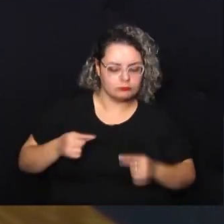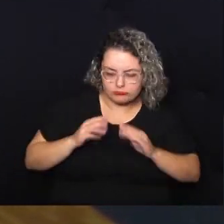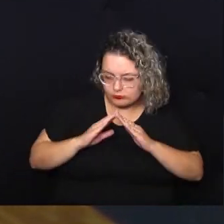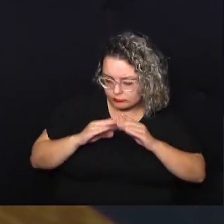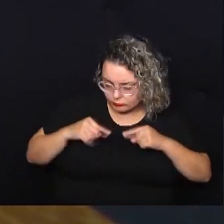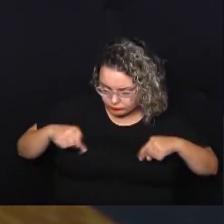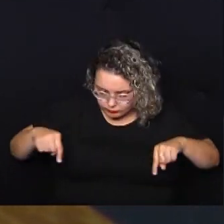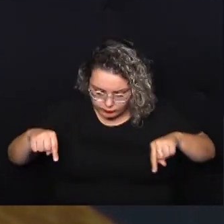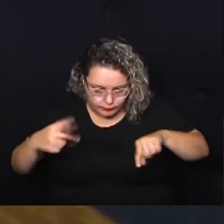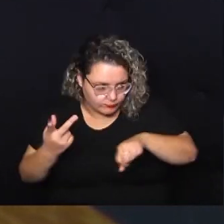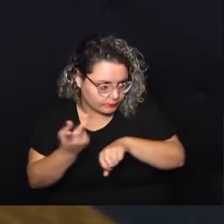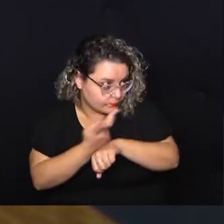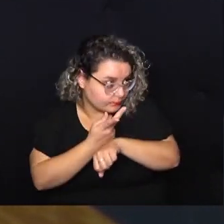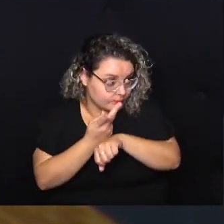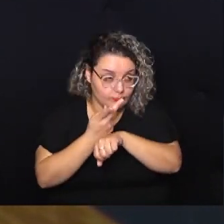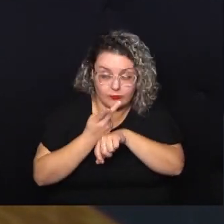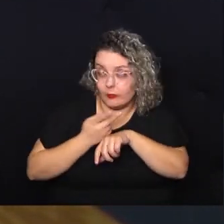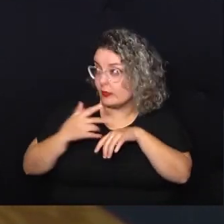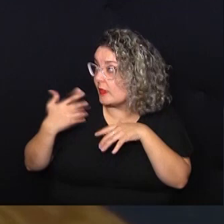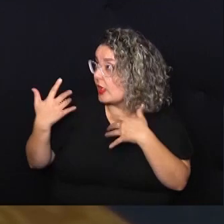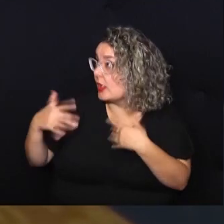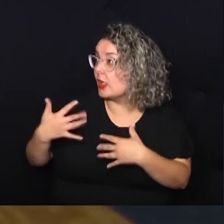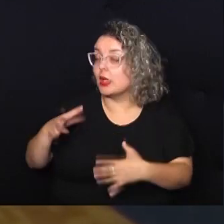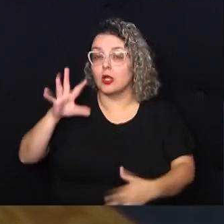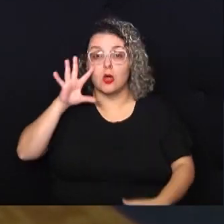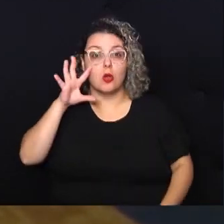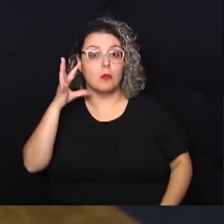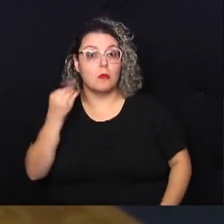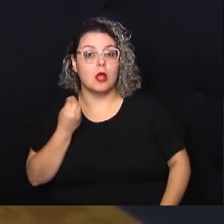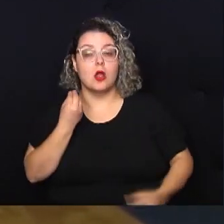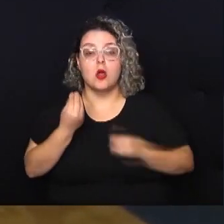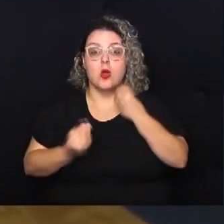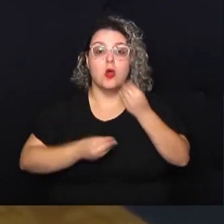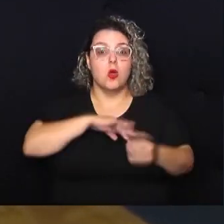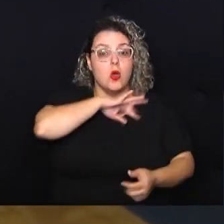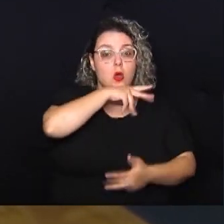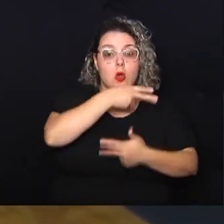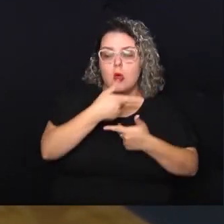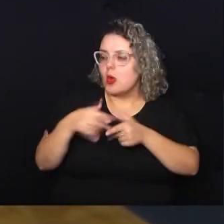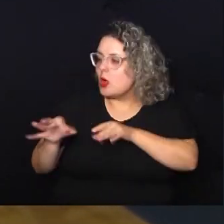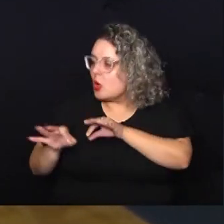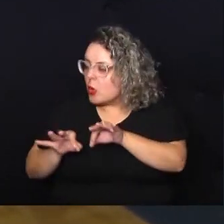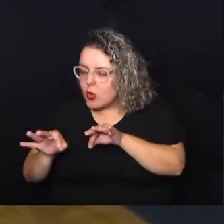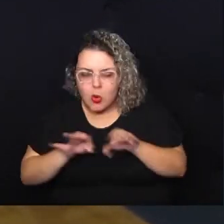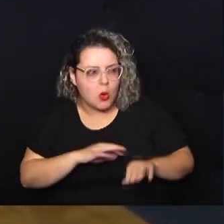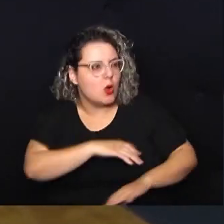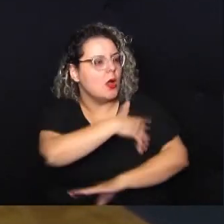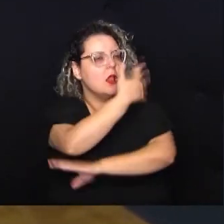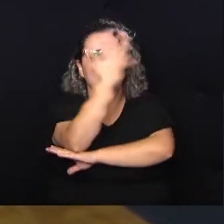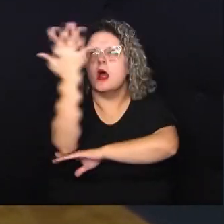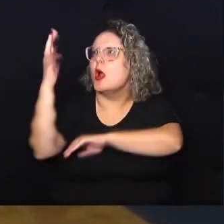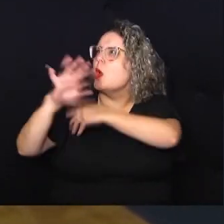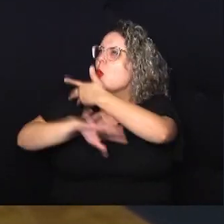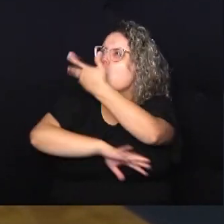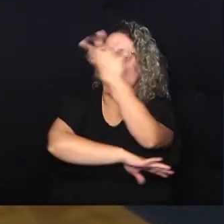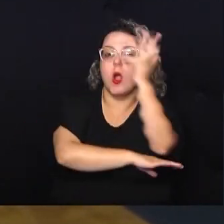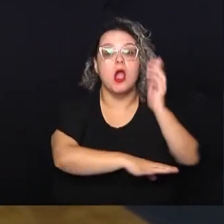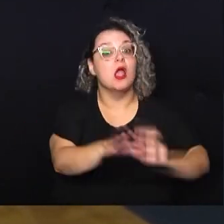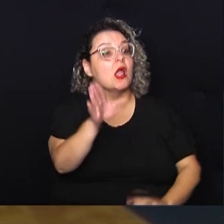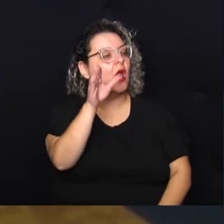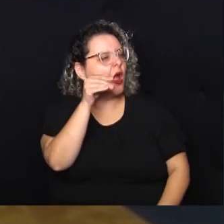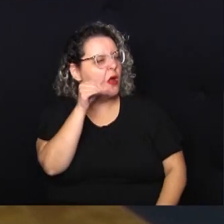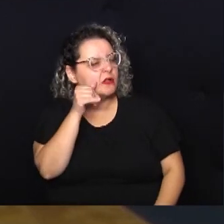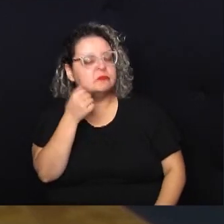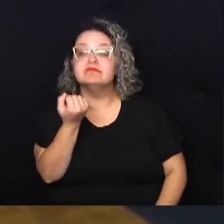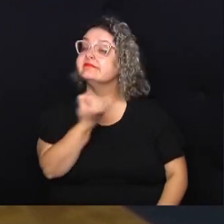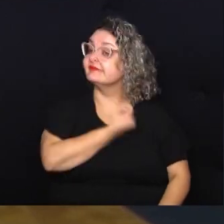que busca compreender como os animais se organizam na natureza, que é curiosa com os números,